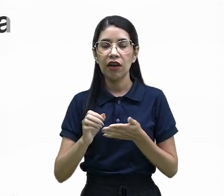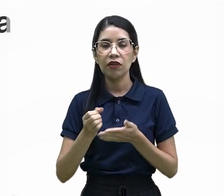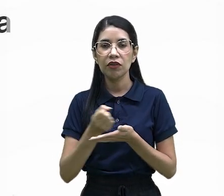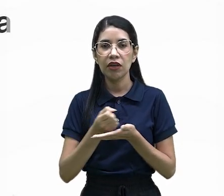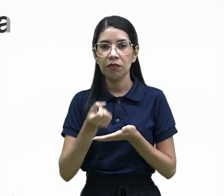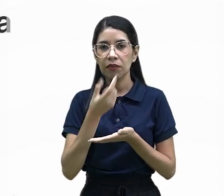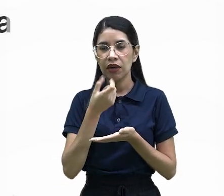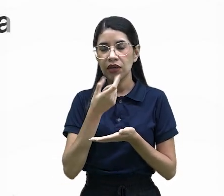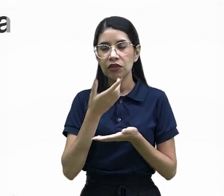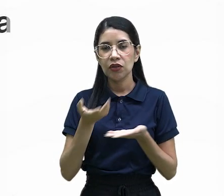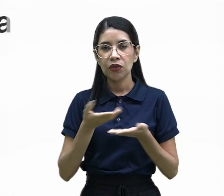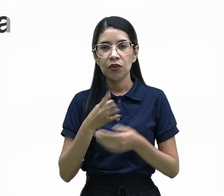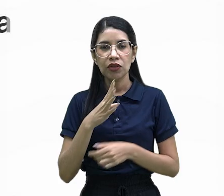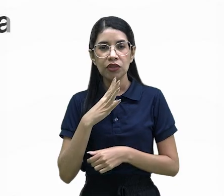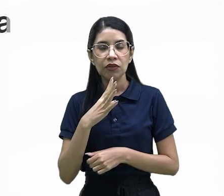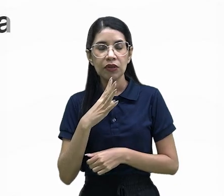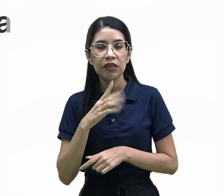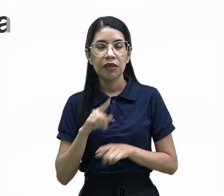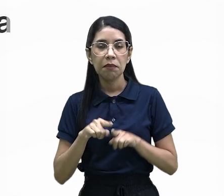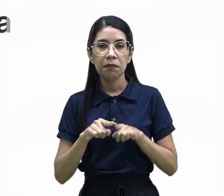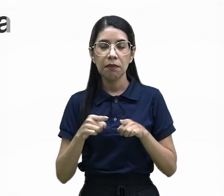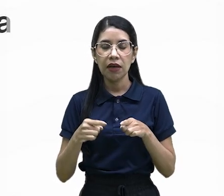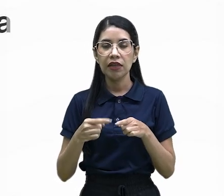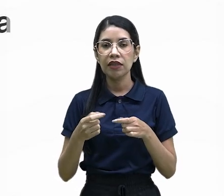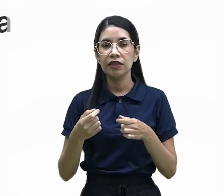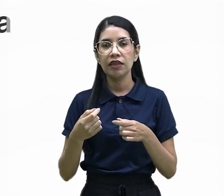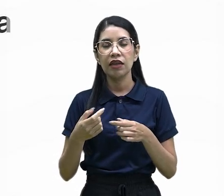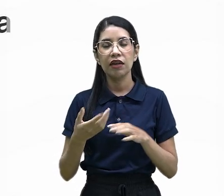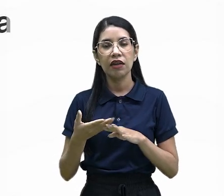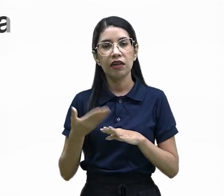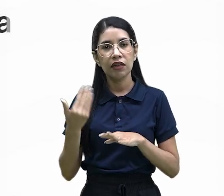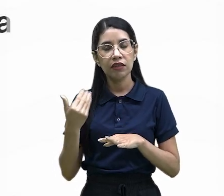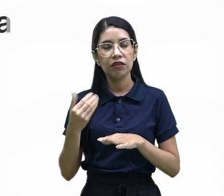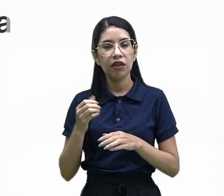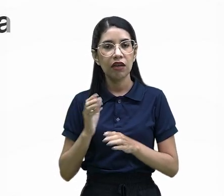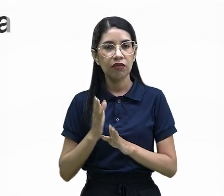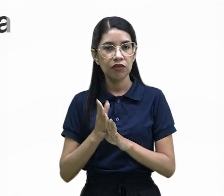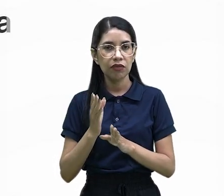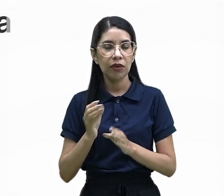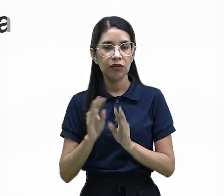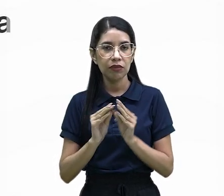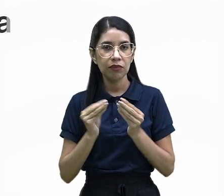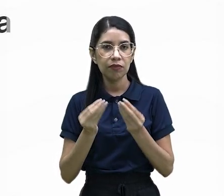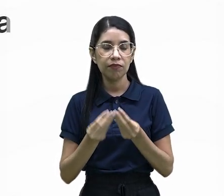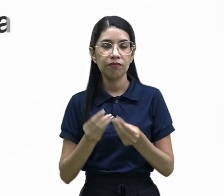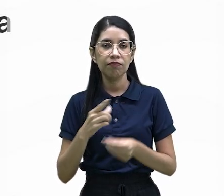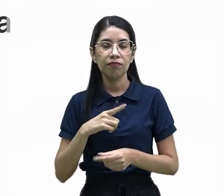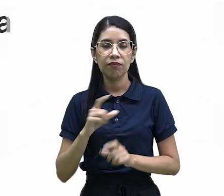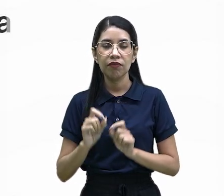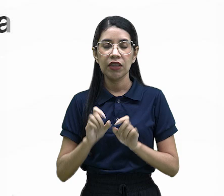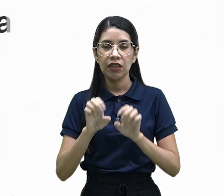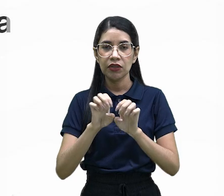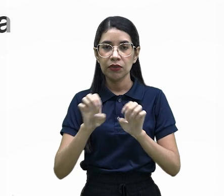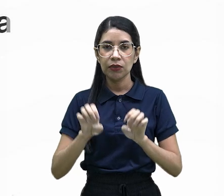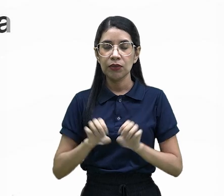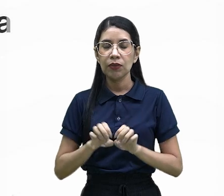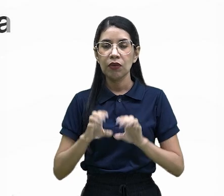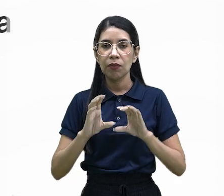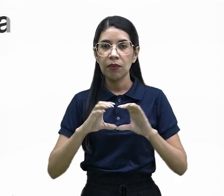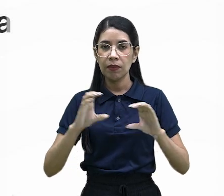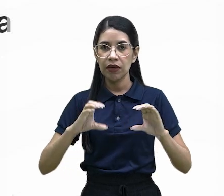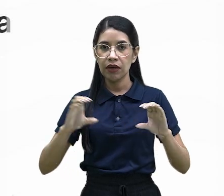modernos que a gente conhece hoje. Mas tudo se deve, né, à descoberta dessa substância. Então, ela possui na sua estrutura uma